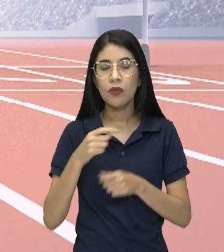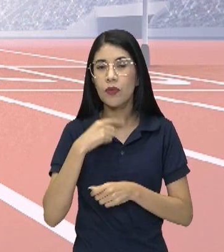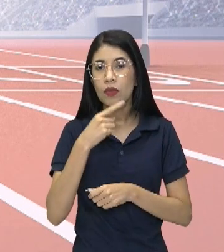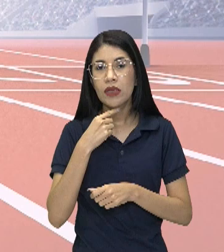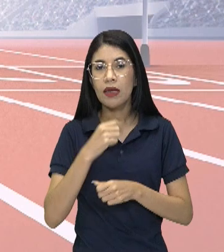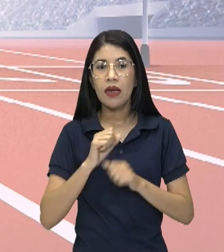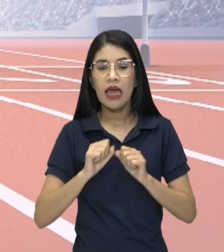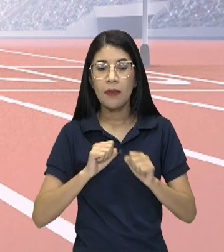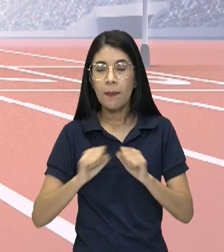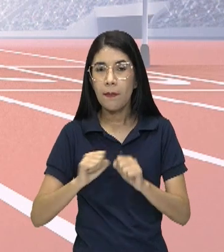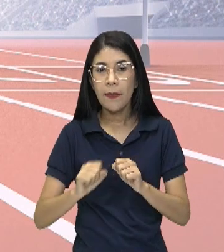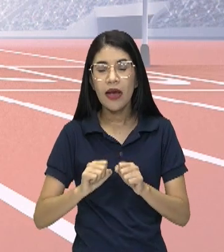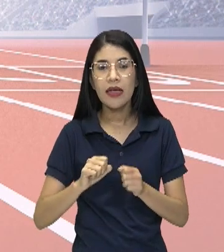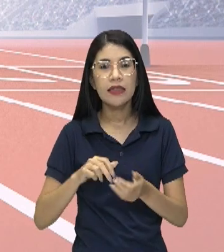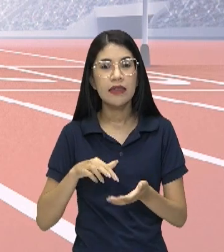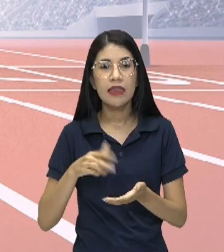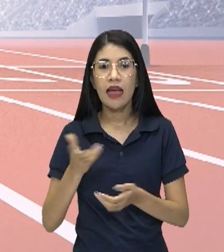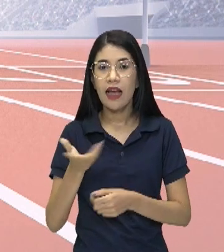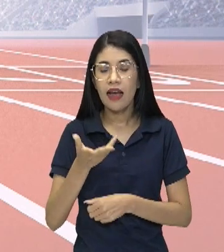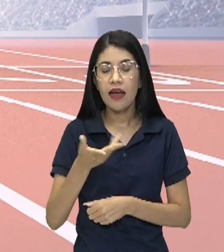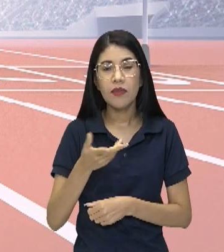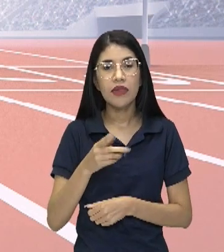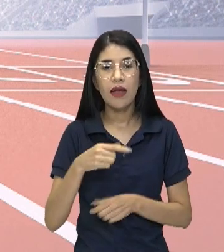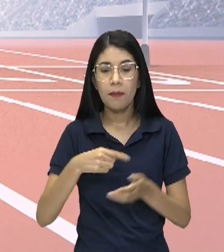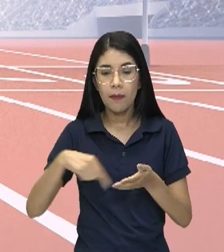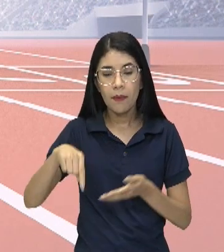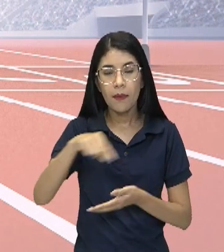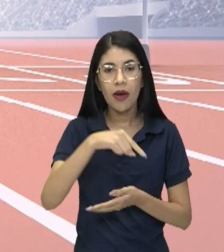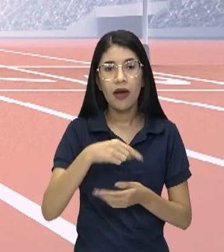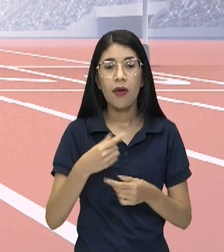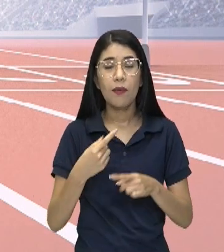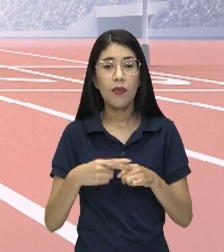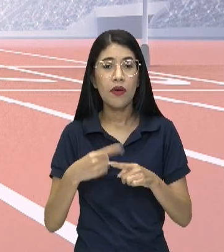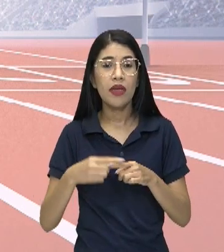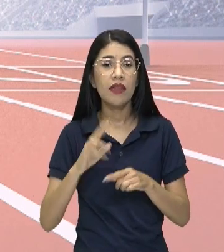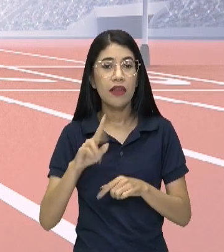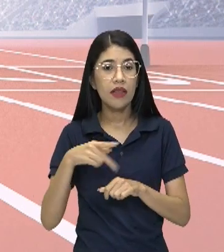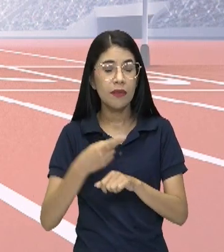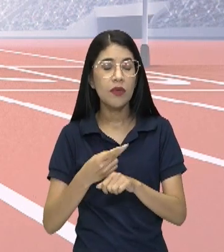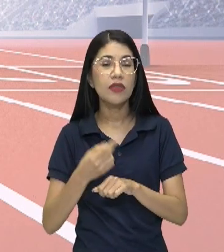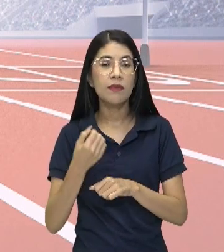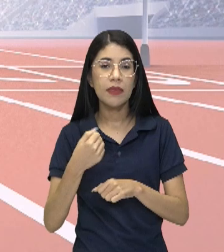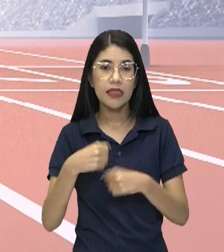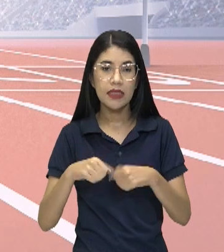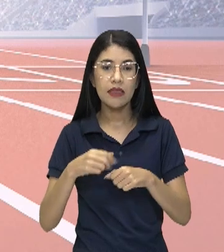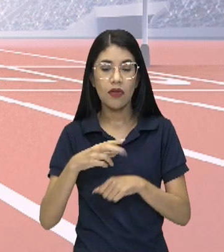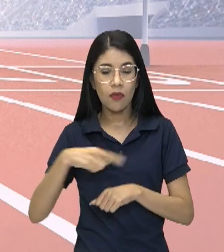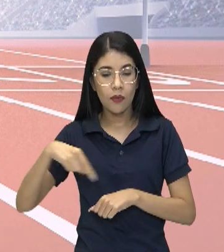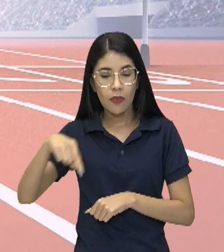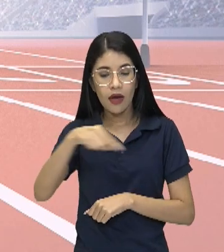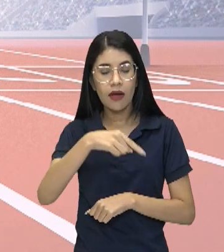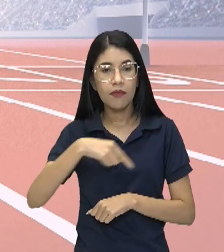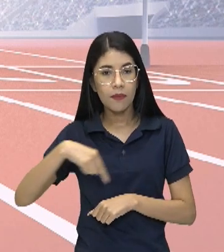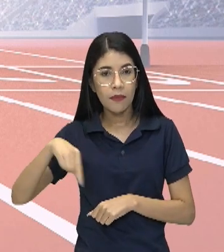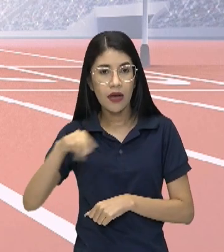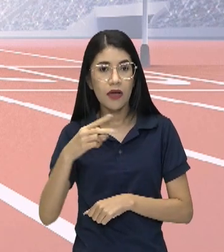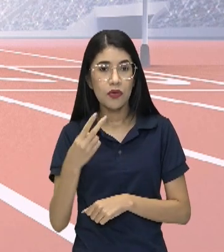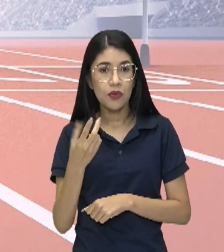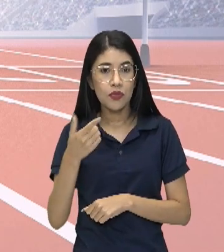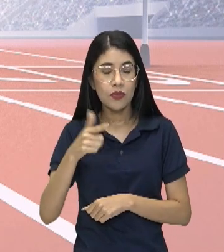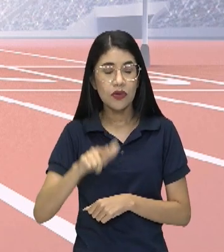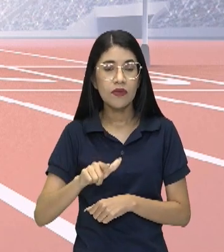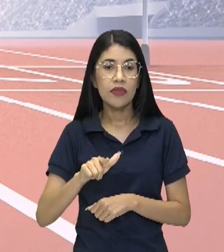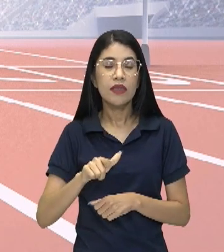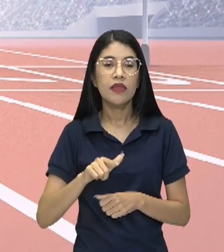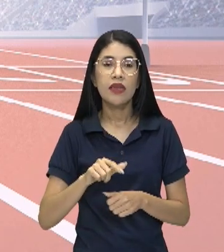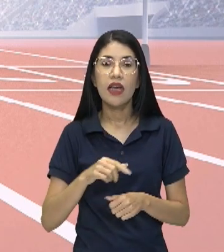que ele tem de energia para correr, porque na segunda volta ele vai precisar dar mais uma volta naquela pista, né? Então, ele